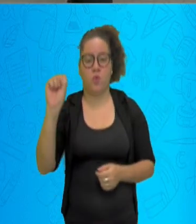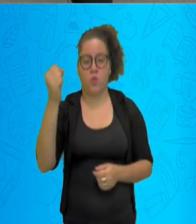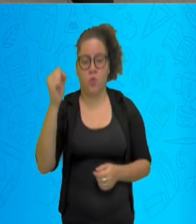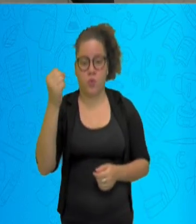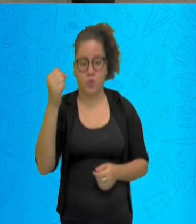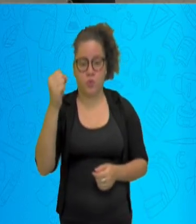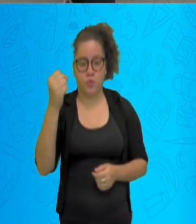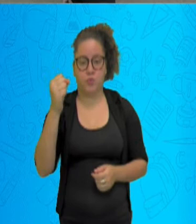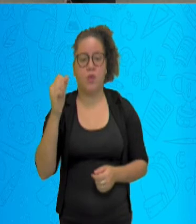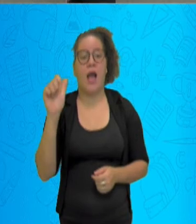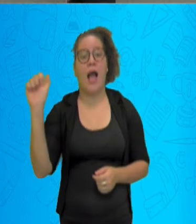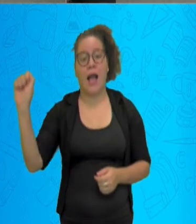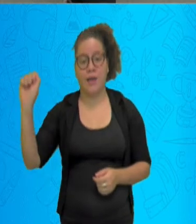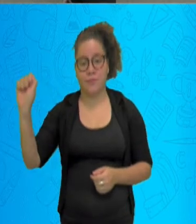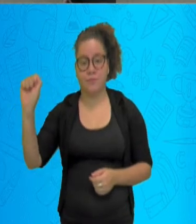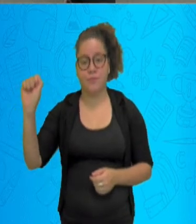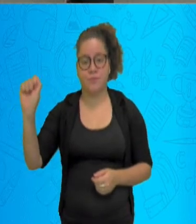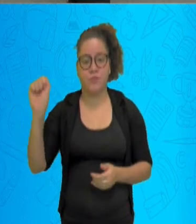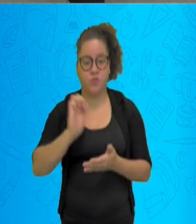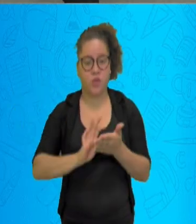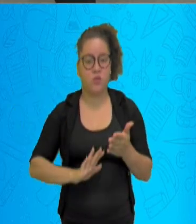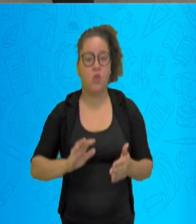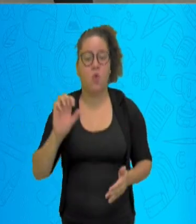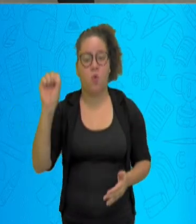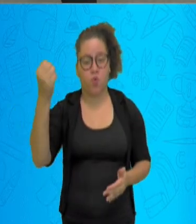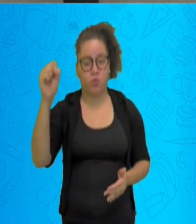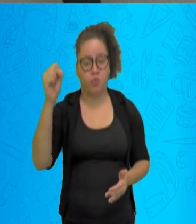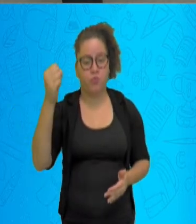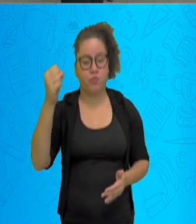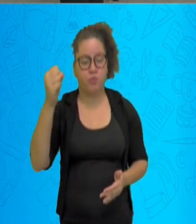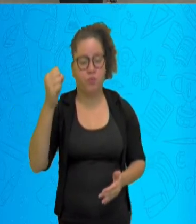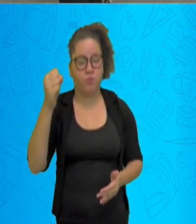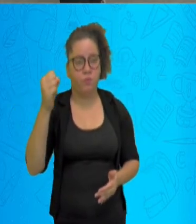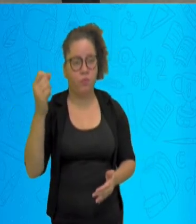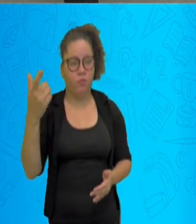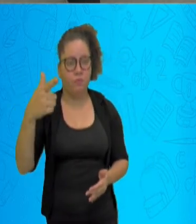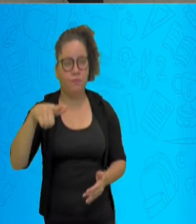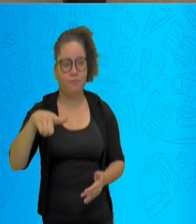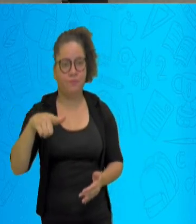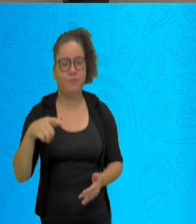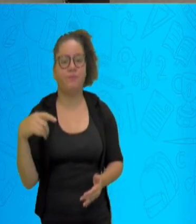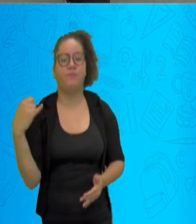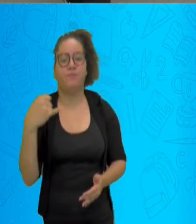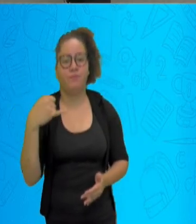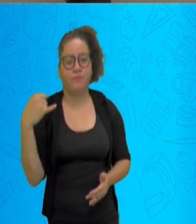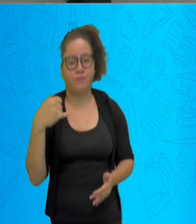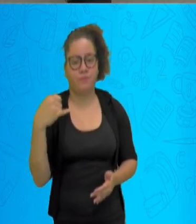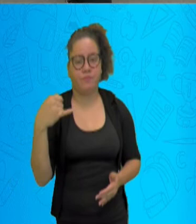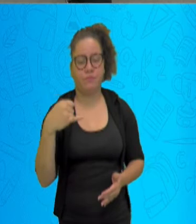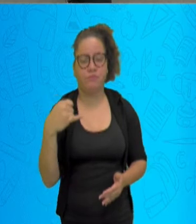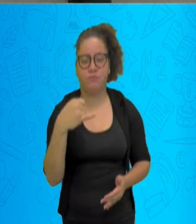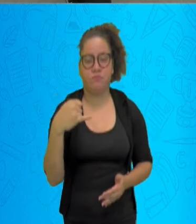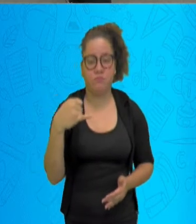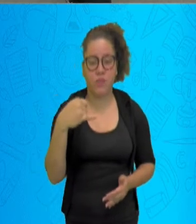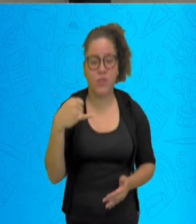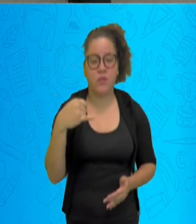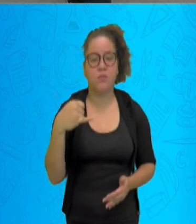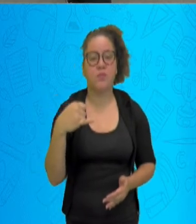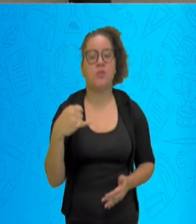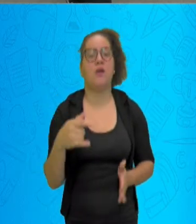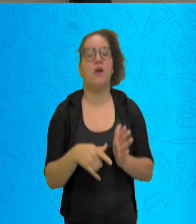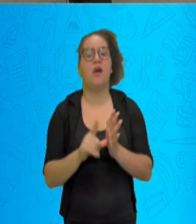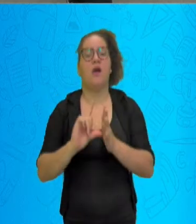estou repetindo o numeral 8. Olha, apareceu menos aqui. De novo, nós